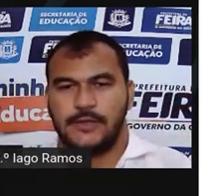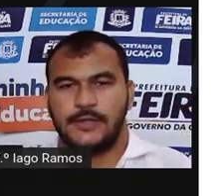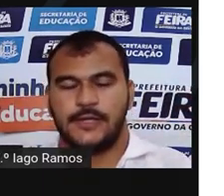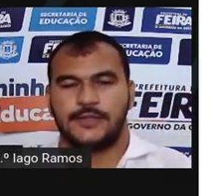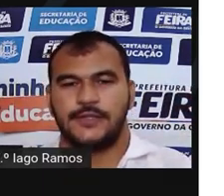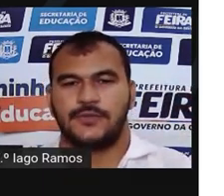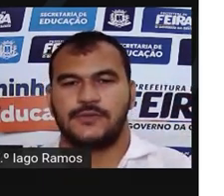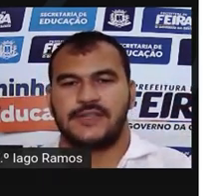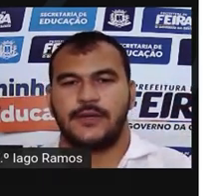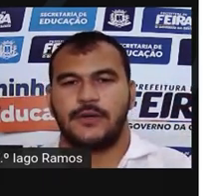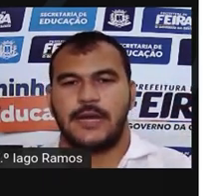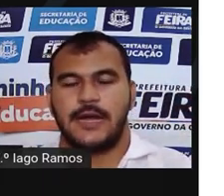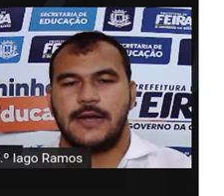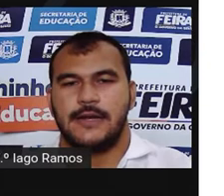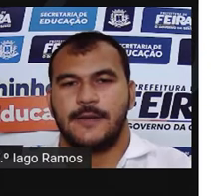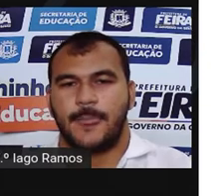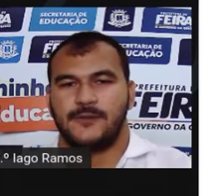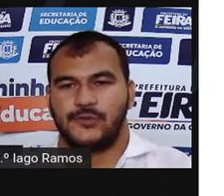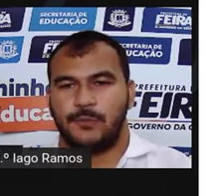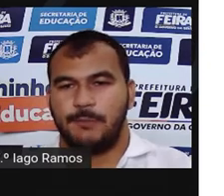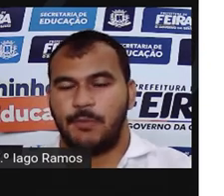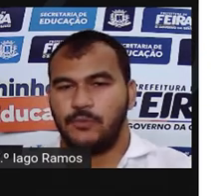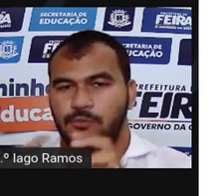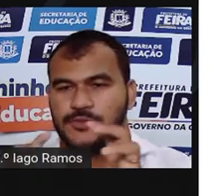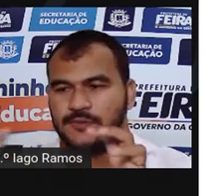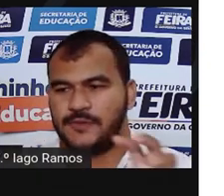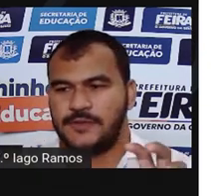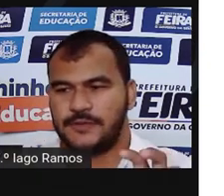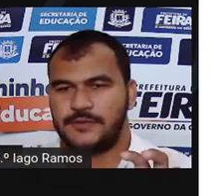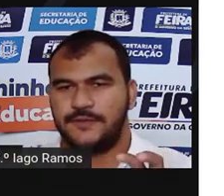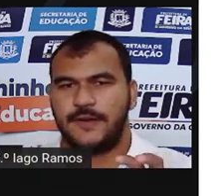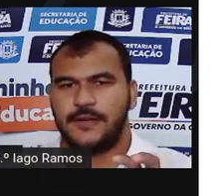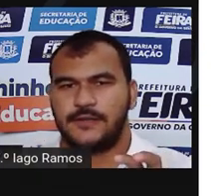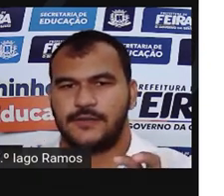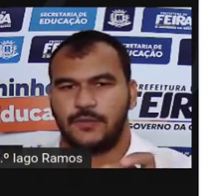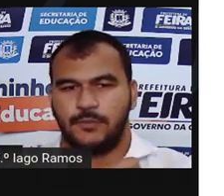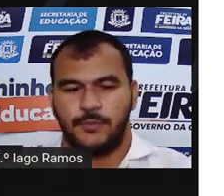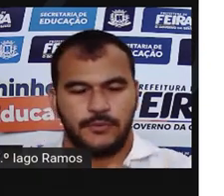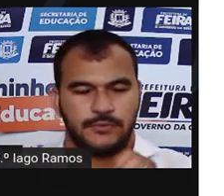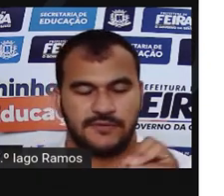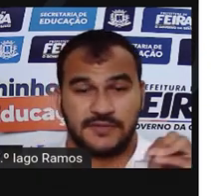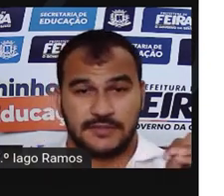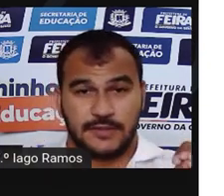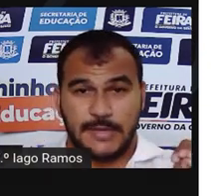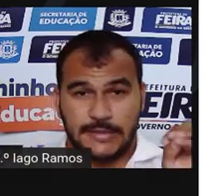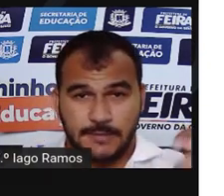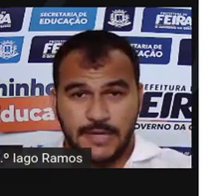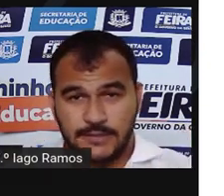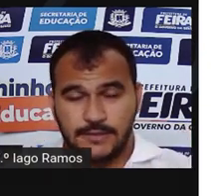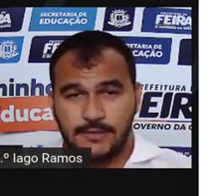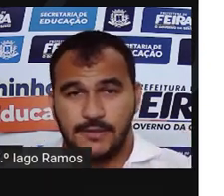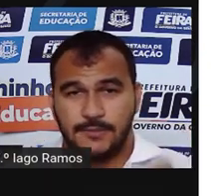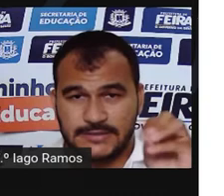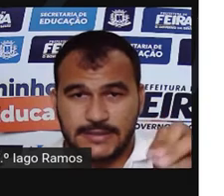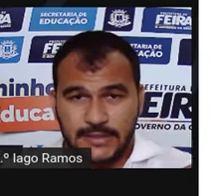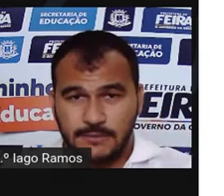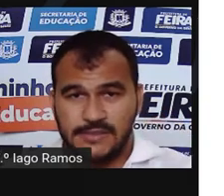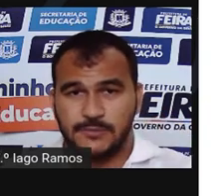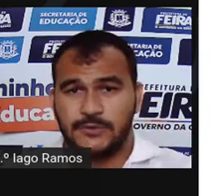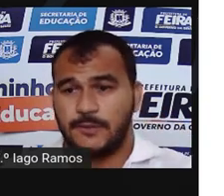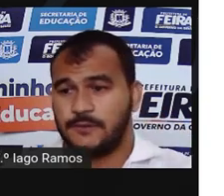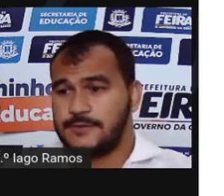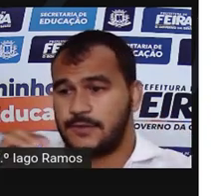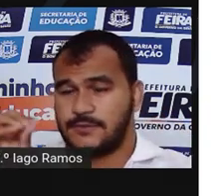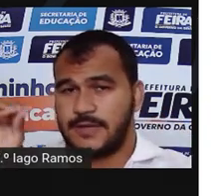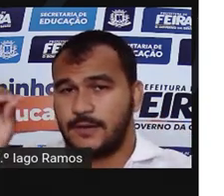volta e que a gente consegue olhar sobre pontos de vistas diferentes sob o ponto de vista da matemática mas